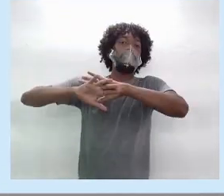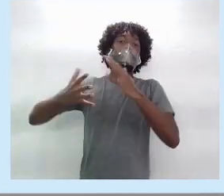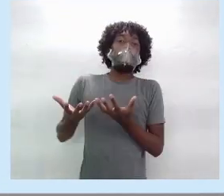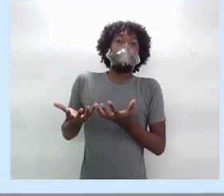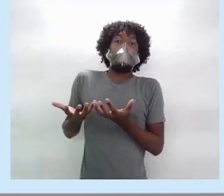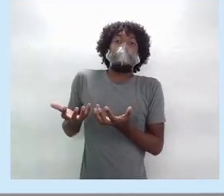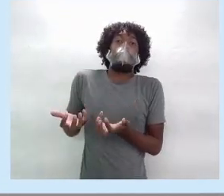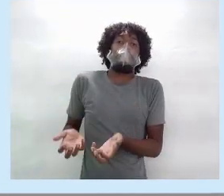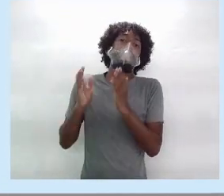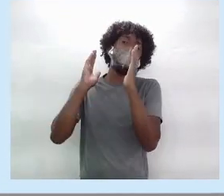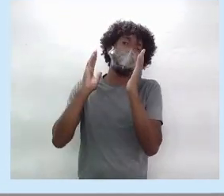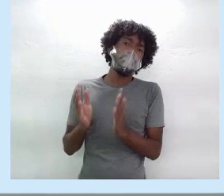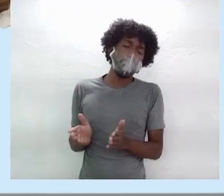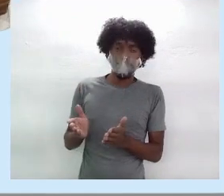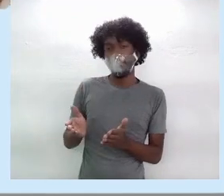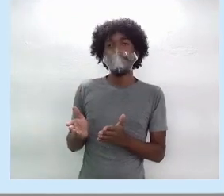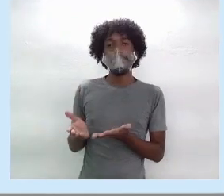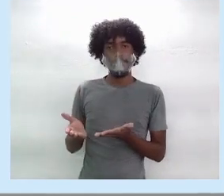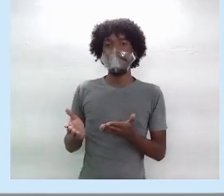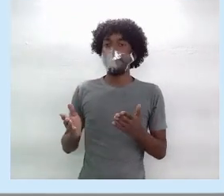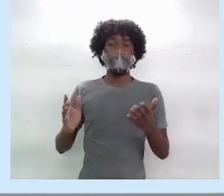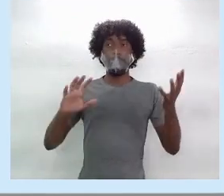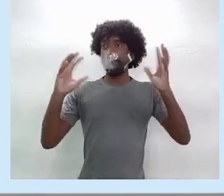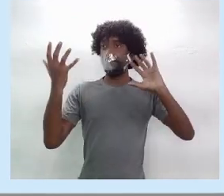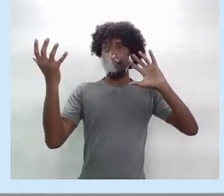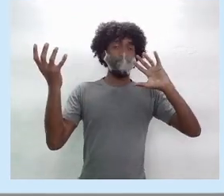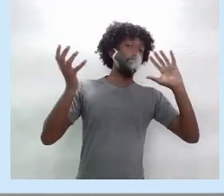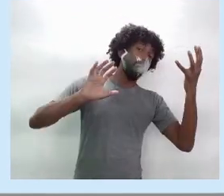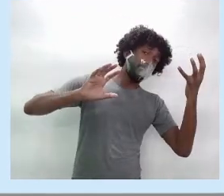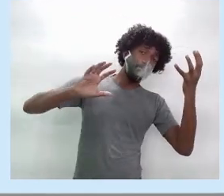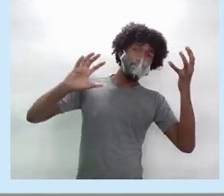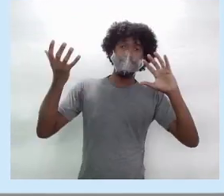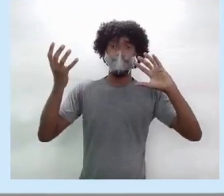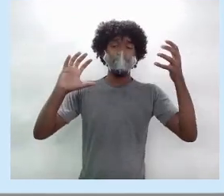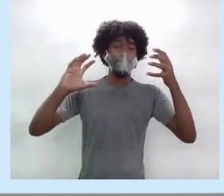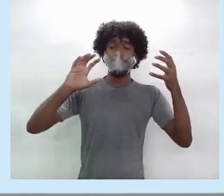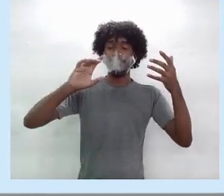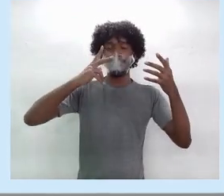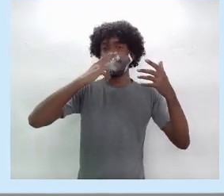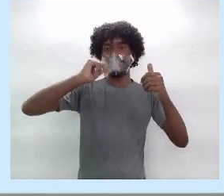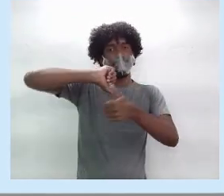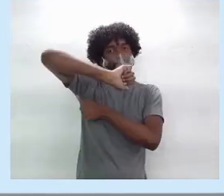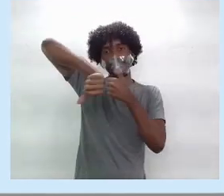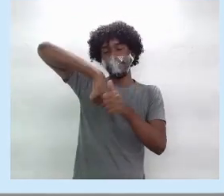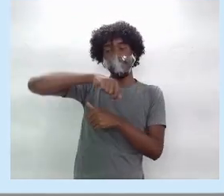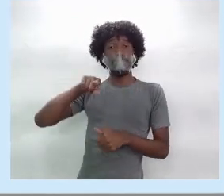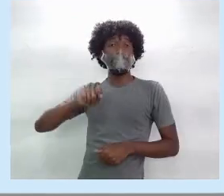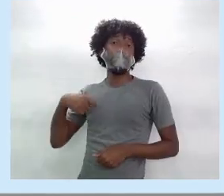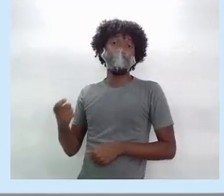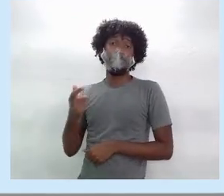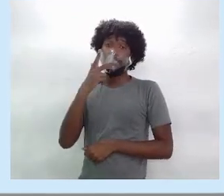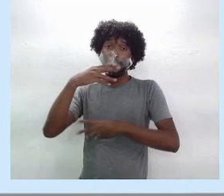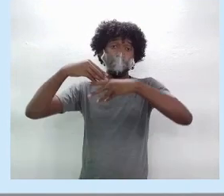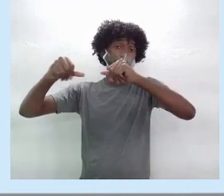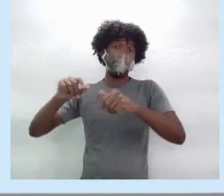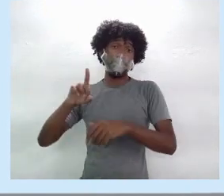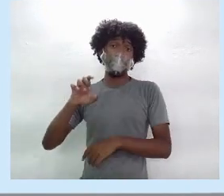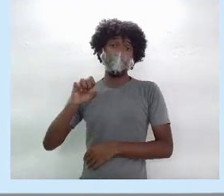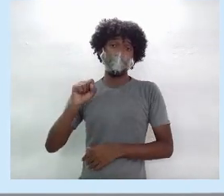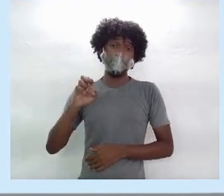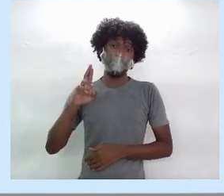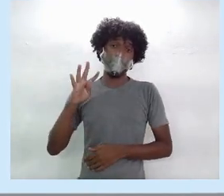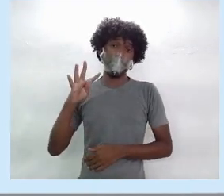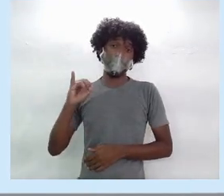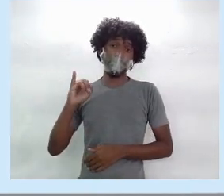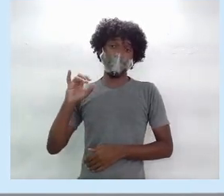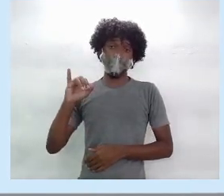está tendo mais nenhuma chuva e ocorre ali o processo de desertificação. E isso causa